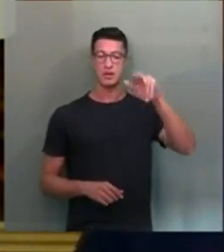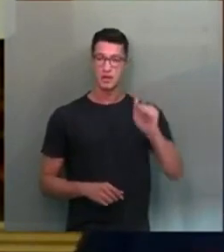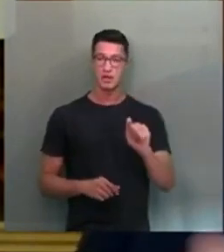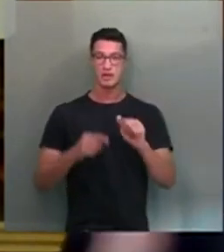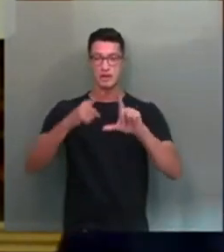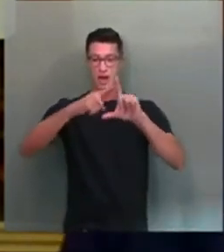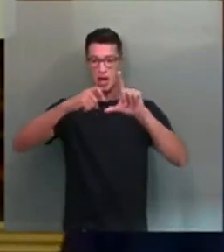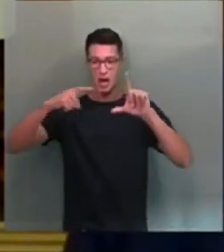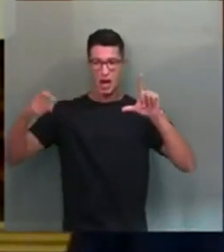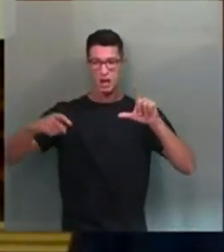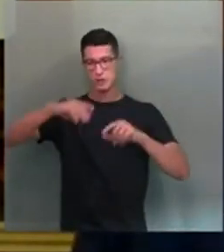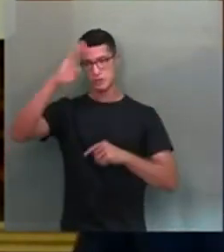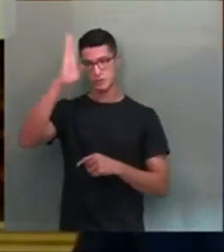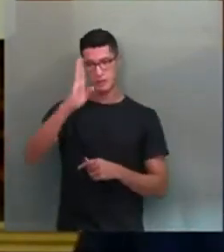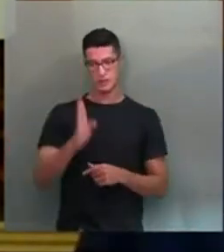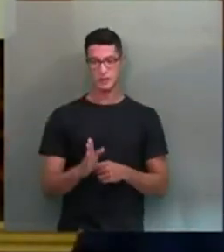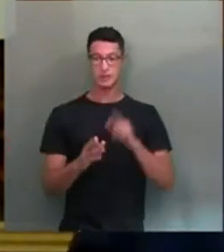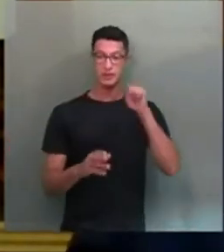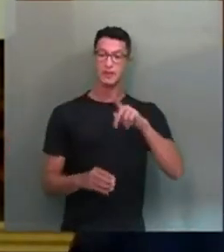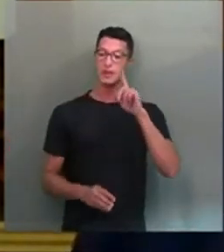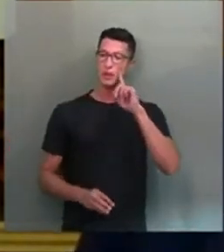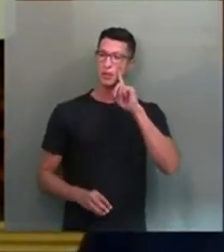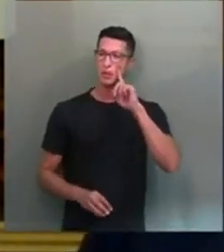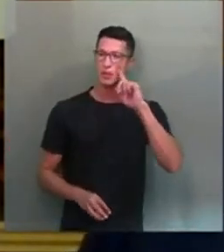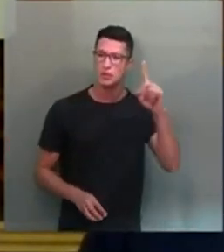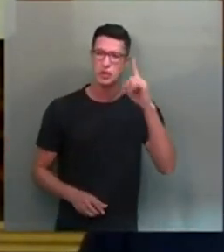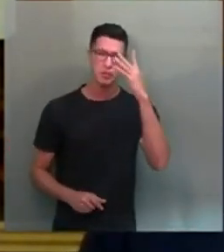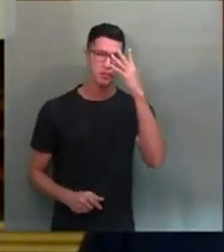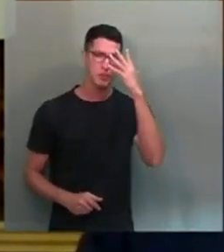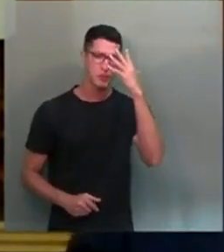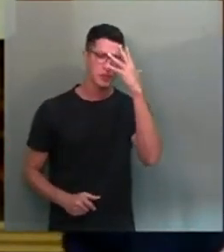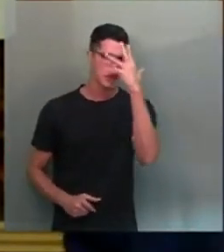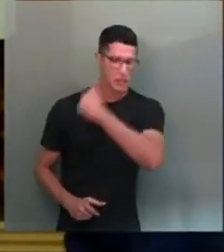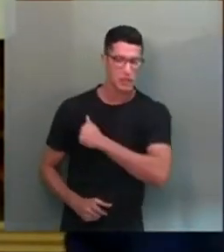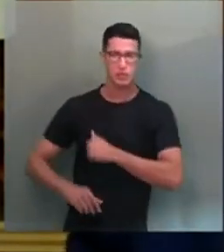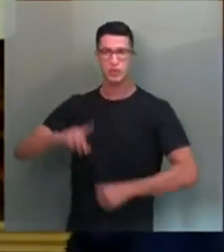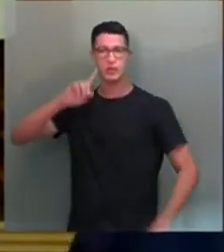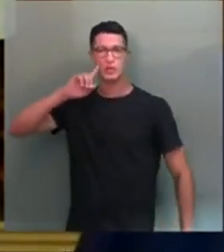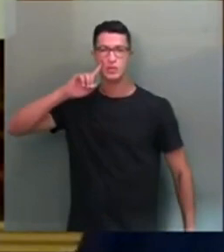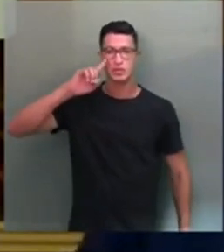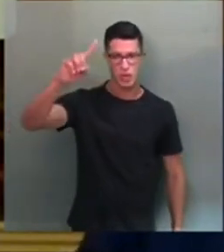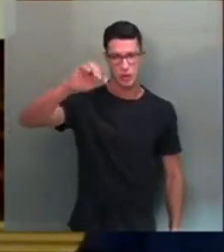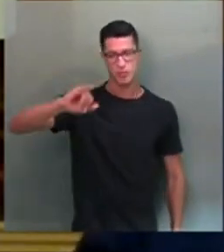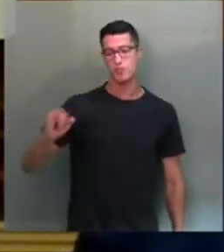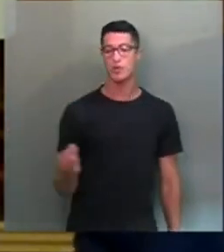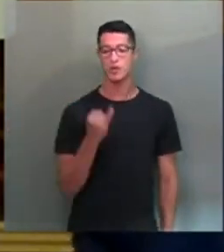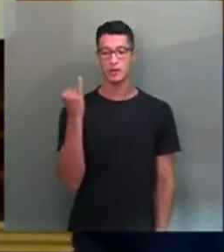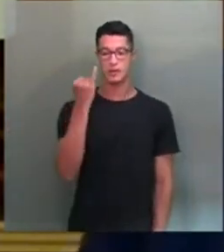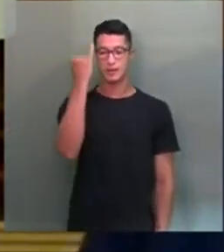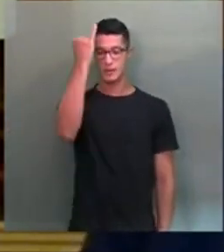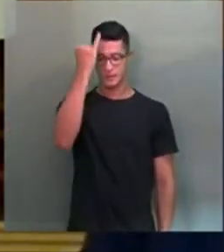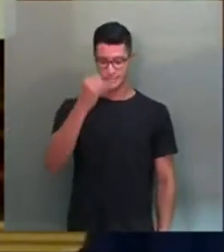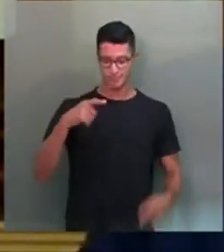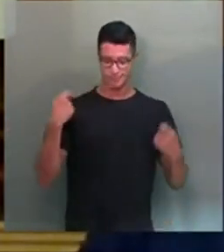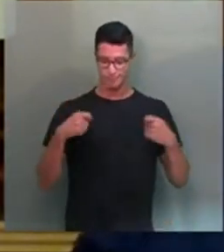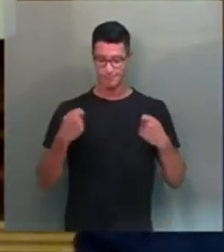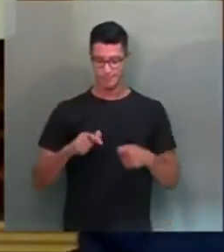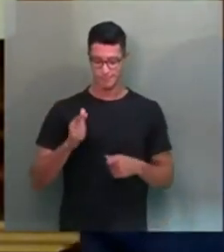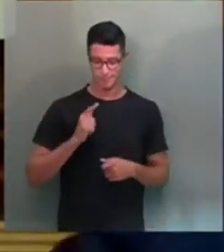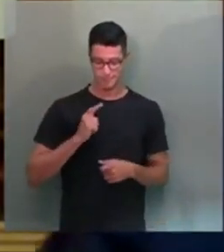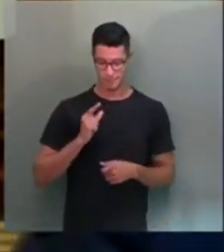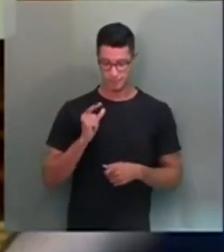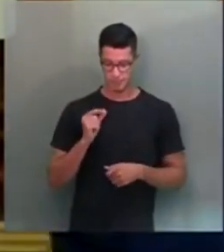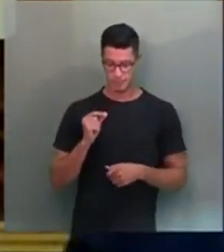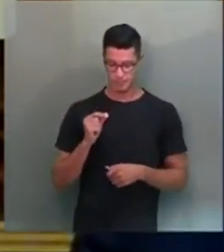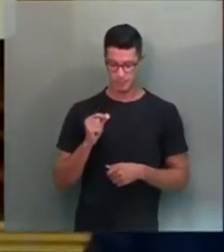rádio, para o Brasil, é um dia bonito, um dia importante, necessário, e o